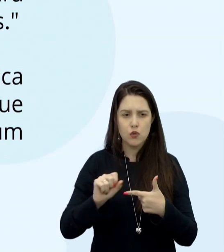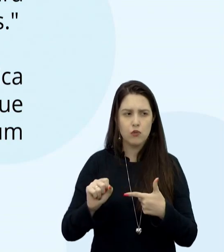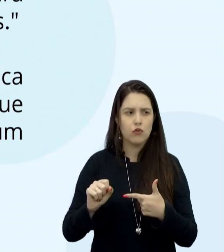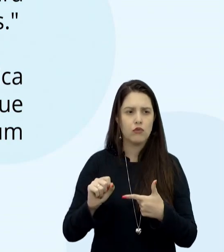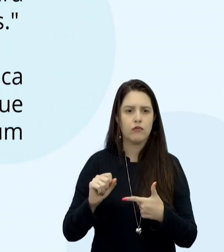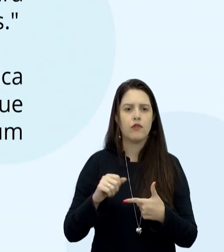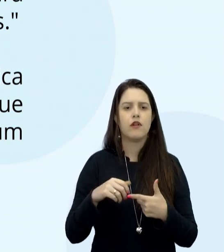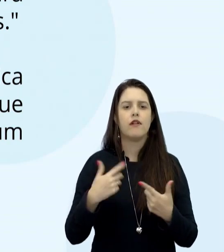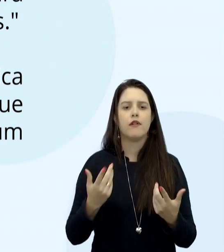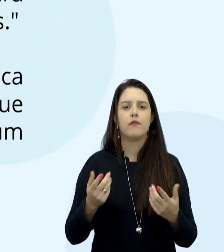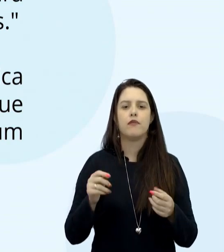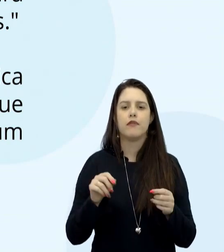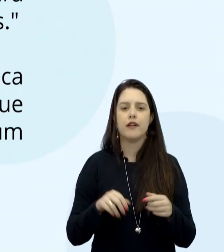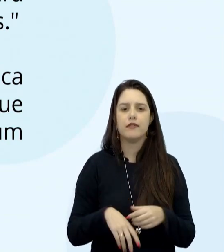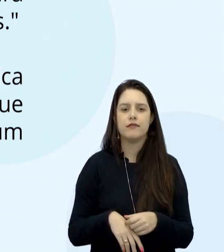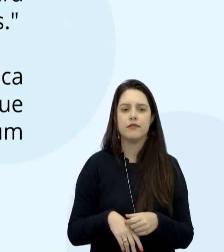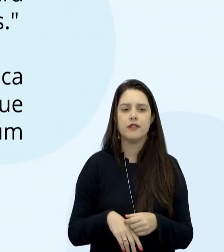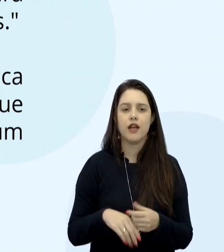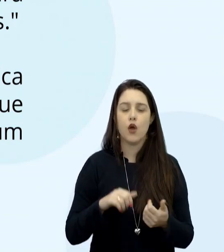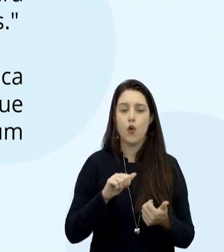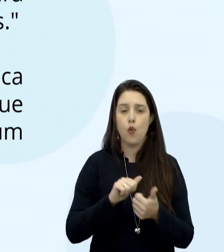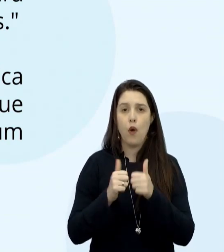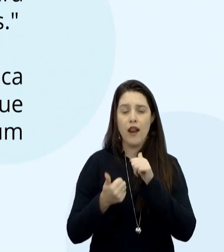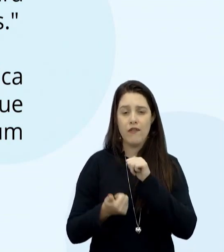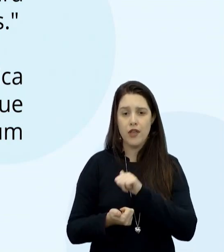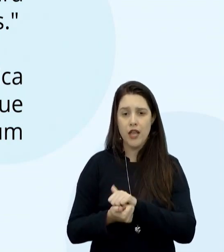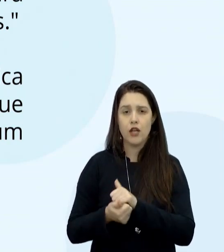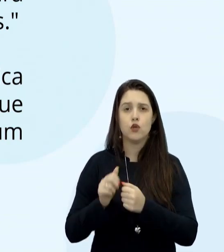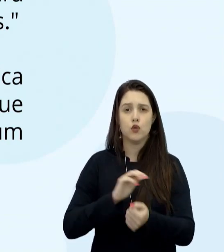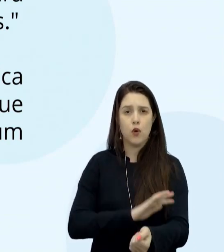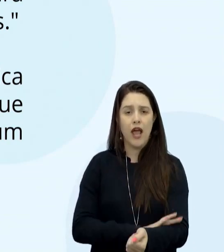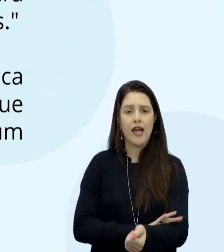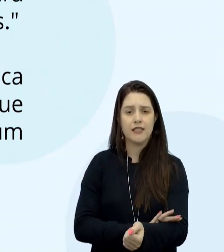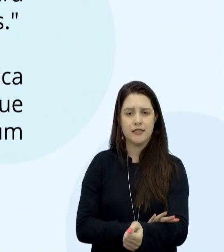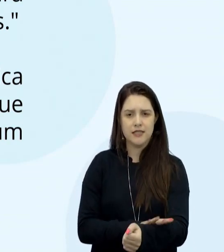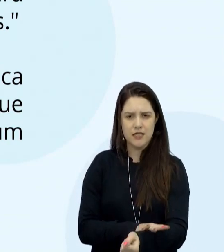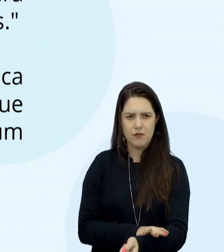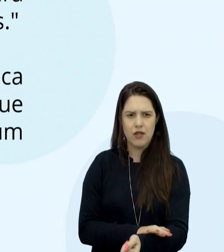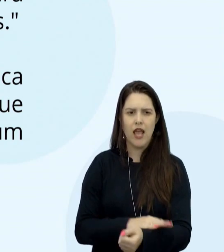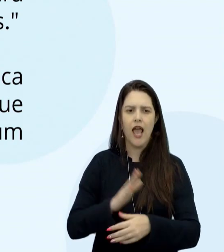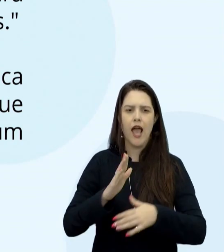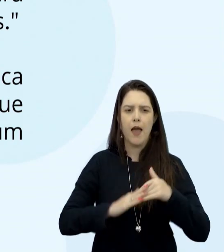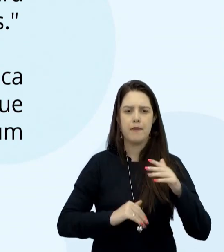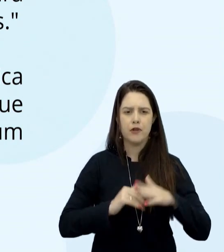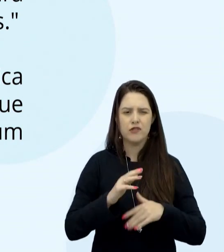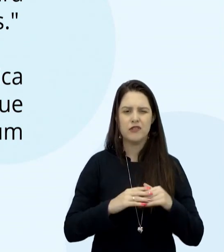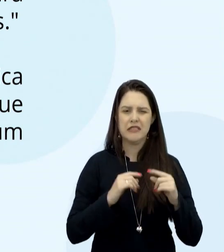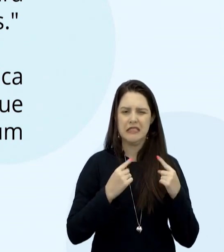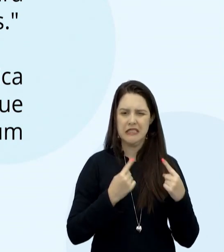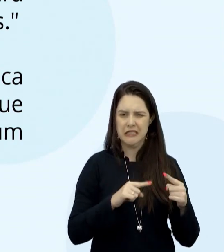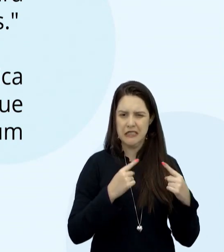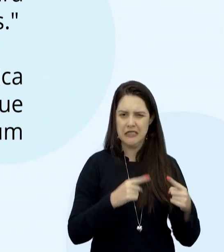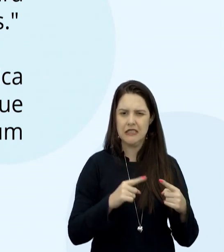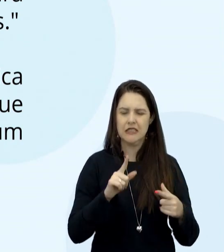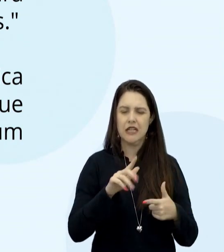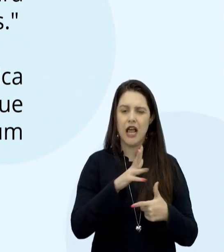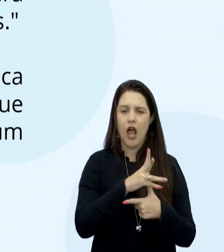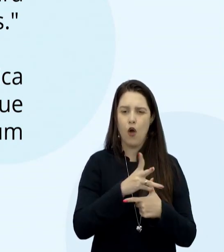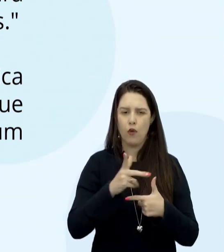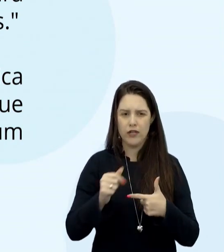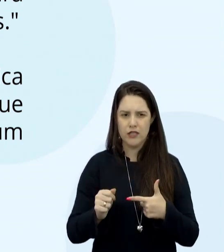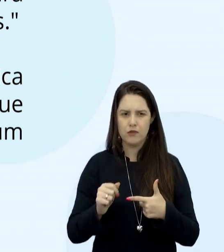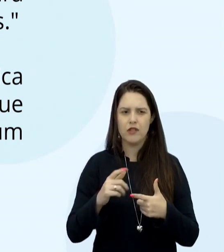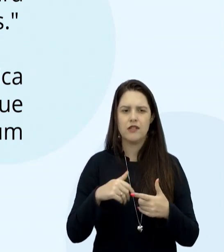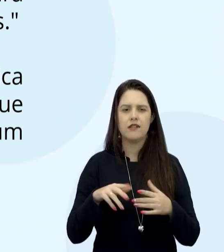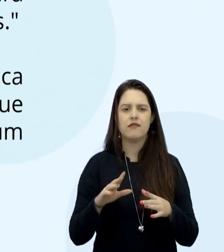eu ver, o algoritmo como qualificador do racismo. As práticas discriminatórias utilizam os algoritmos